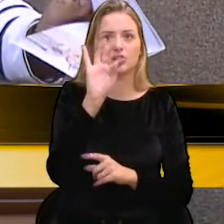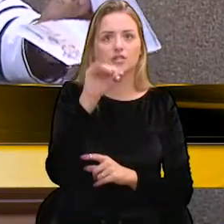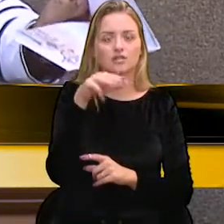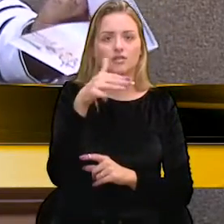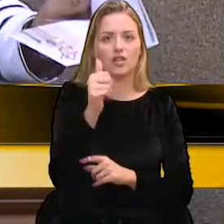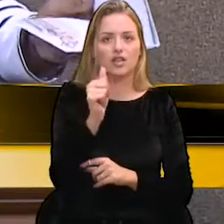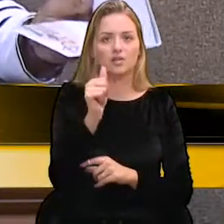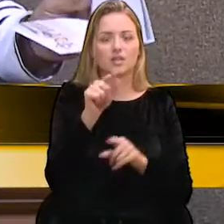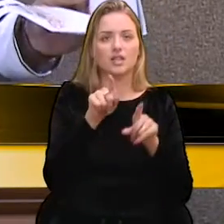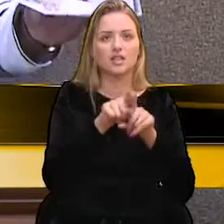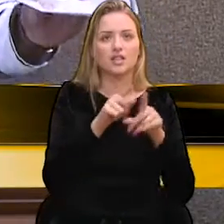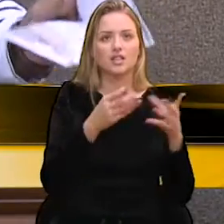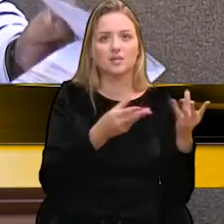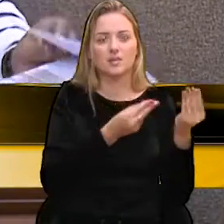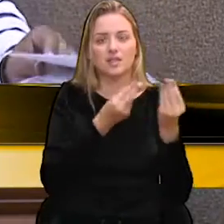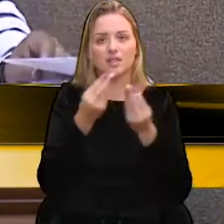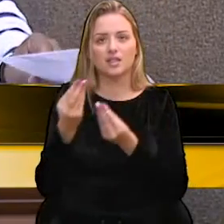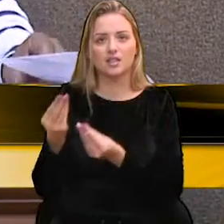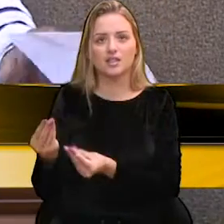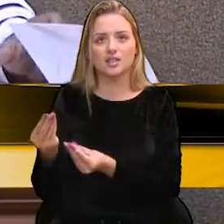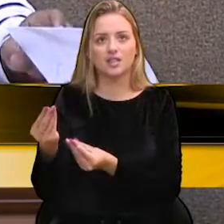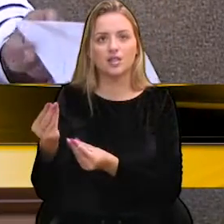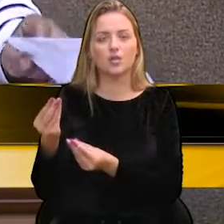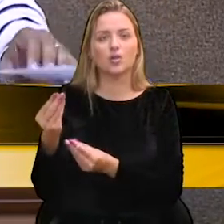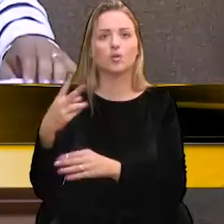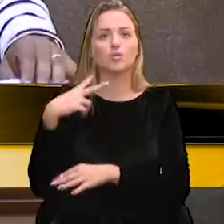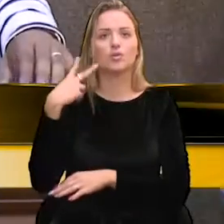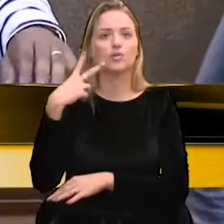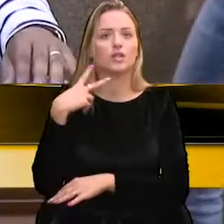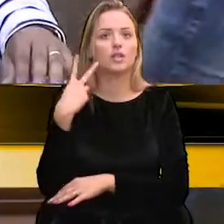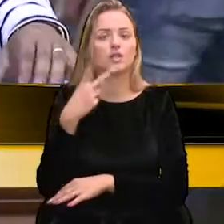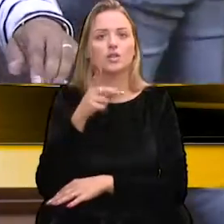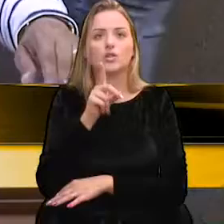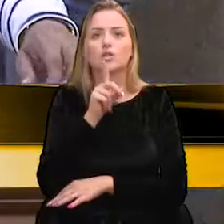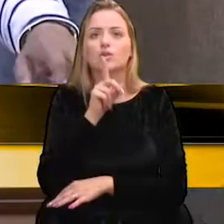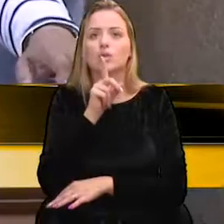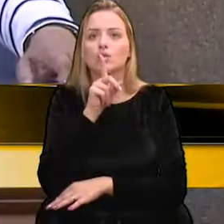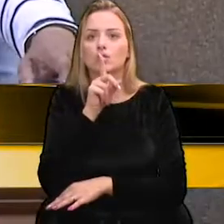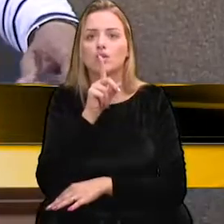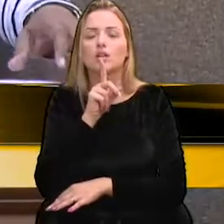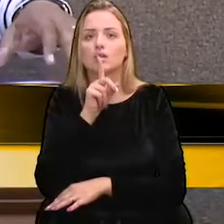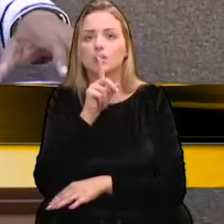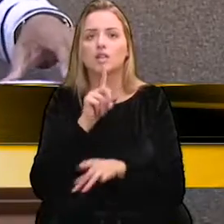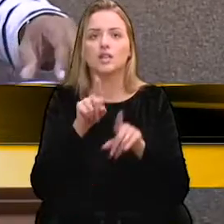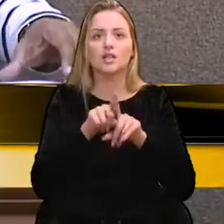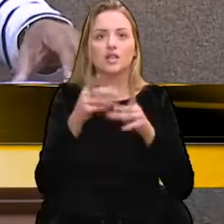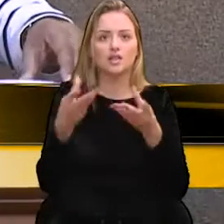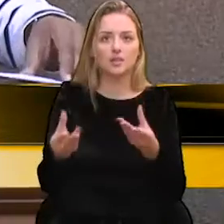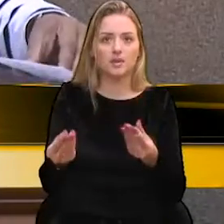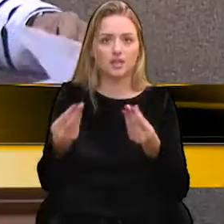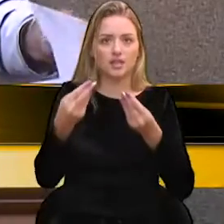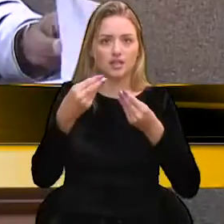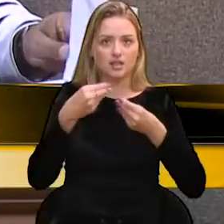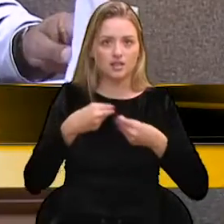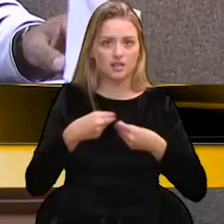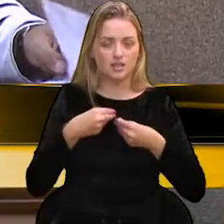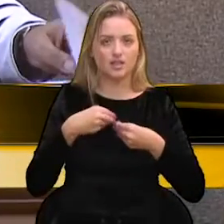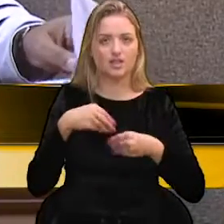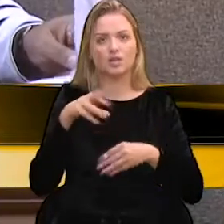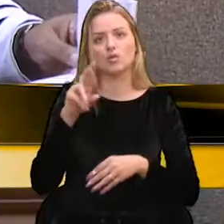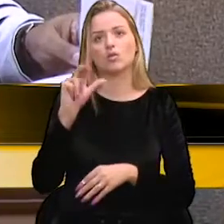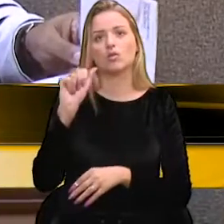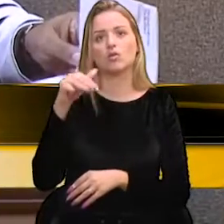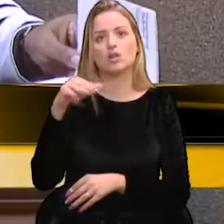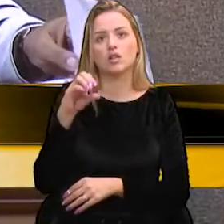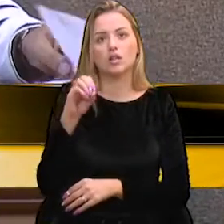uma lembrança nesse sentido religioso ao vereador Alberto, e trouxe também um ramo de oliveira, né, que nós católicos celebramos